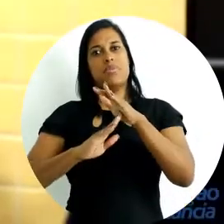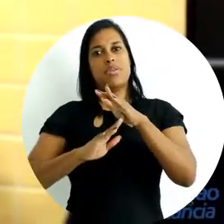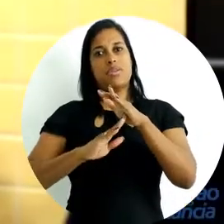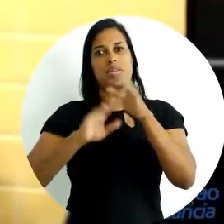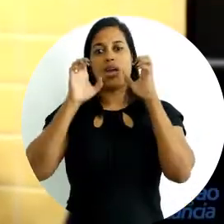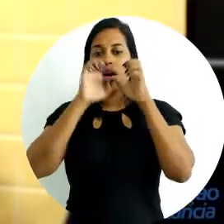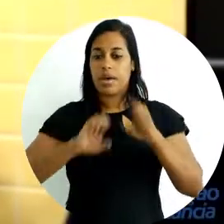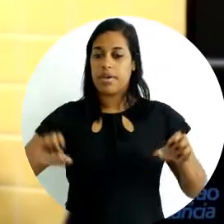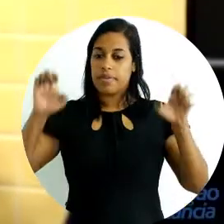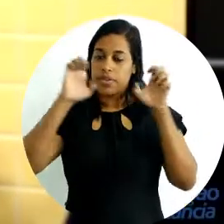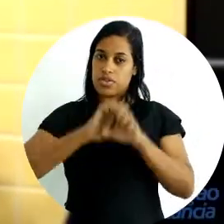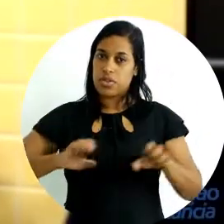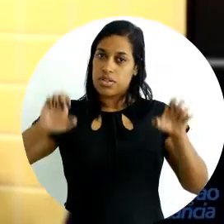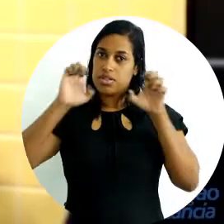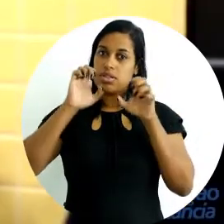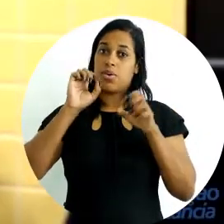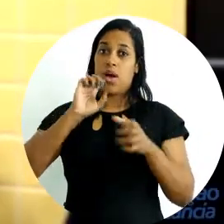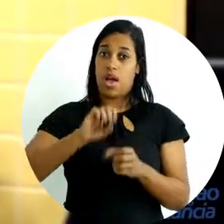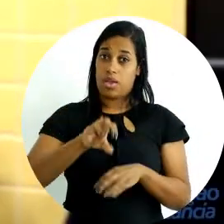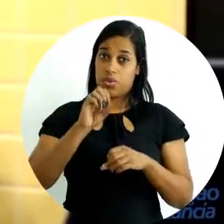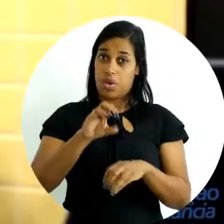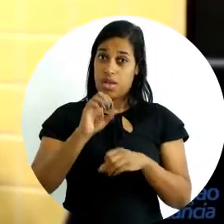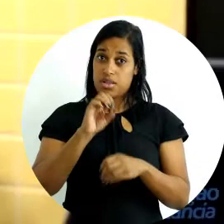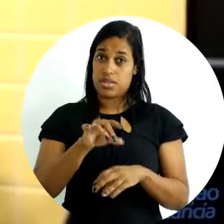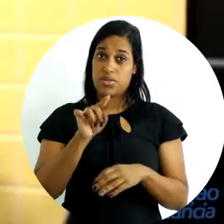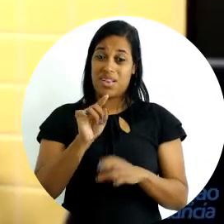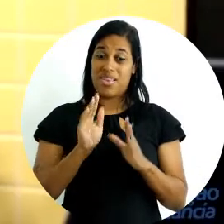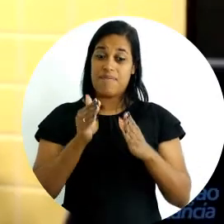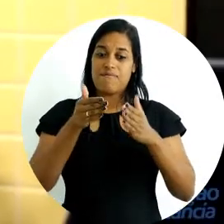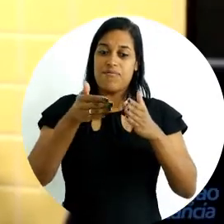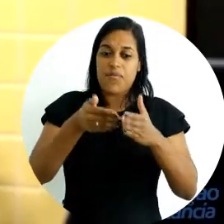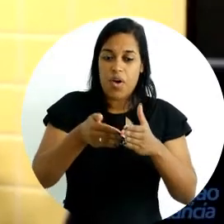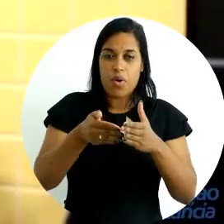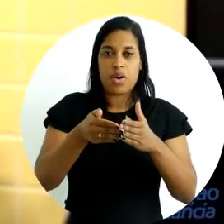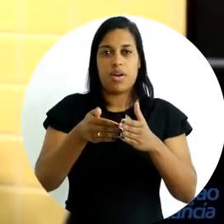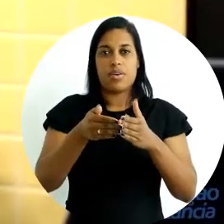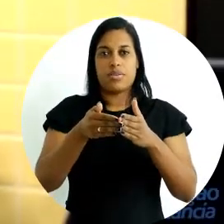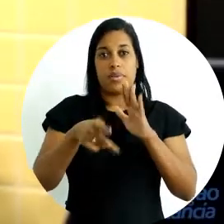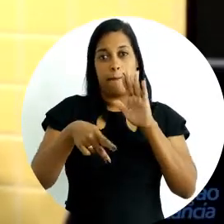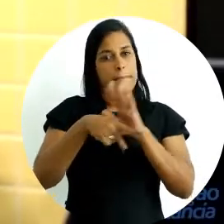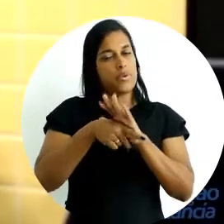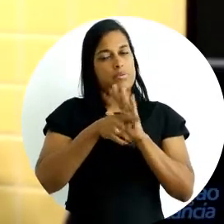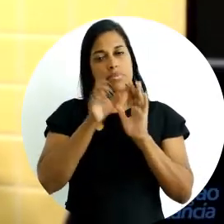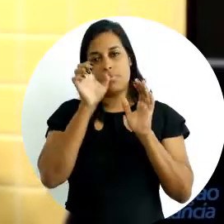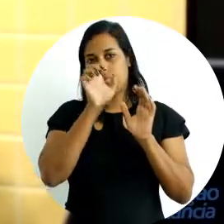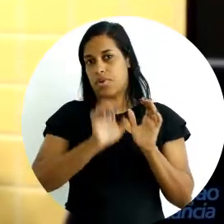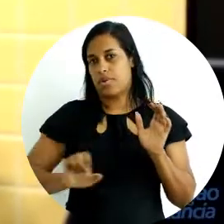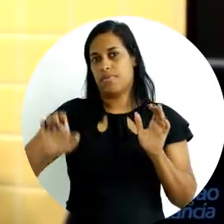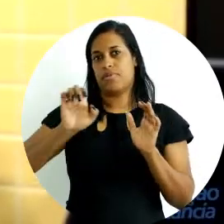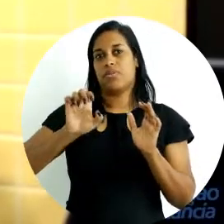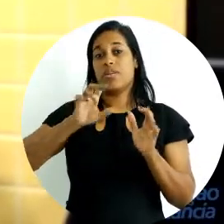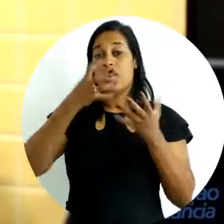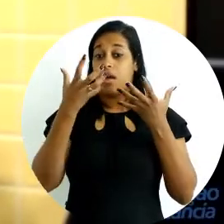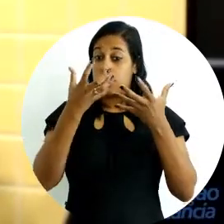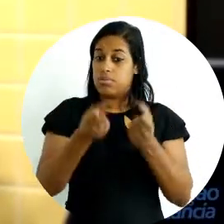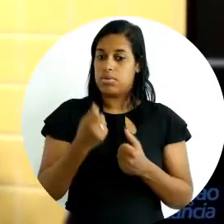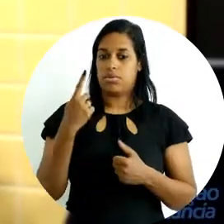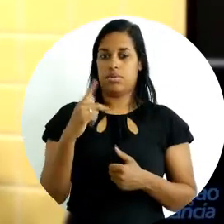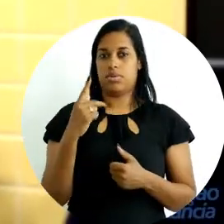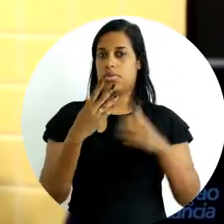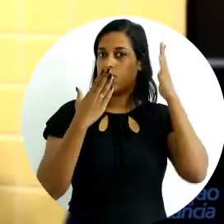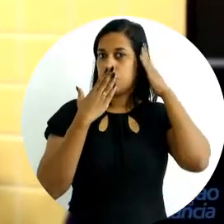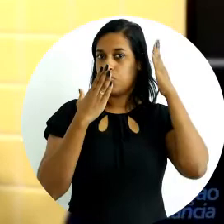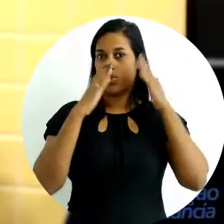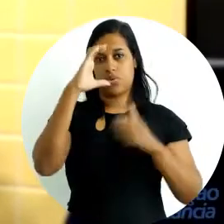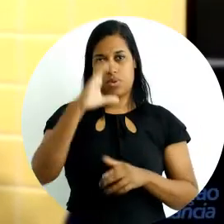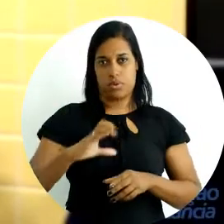o limite da evangelização, ou seja, a educação ela se limitava ao ápice que seria a conversão